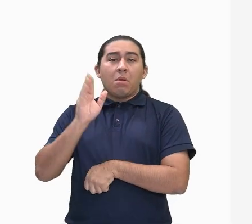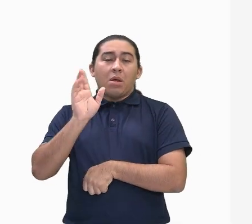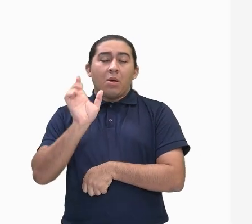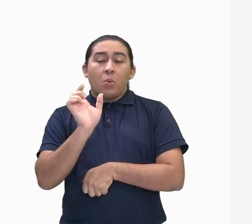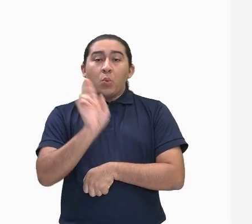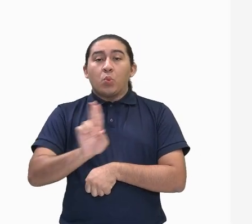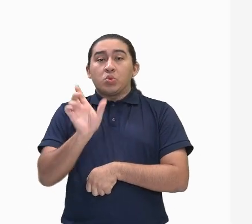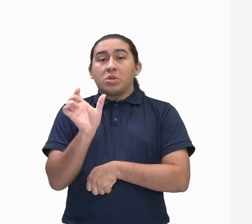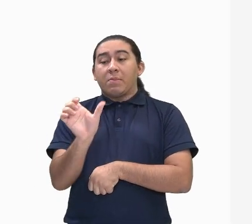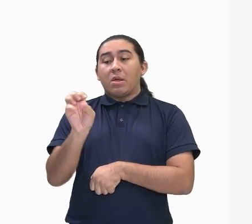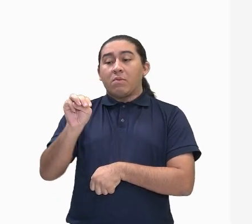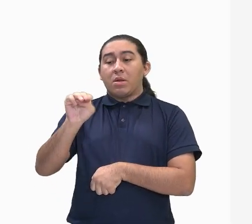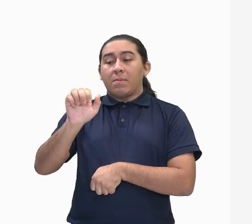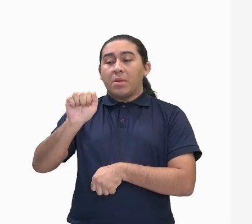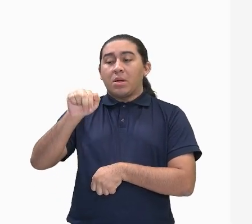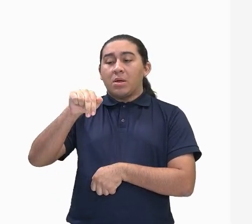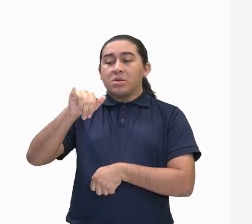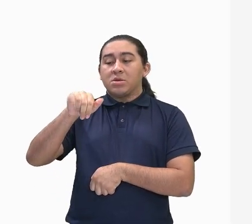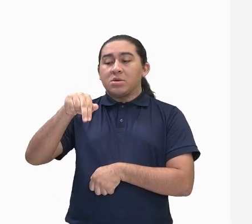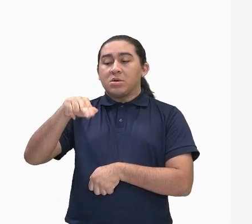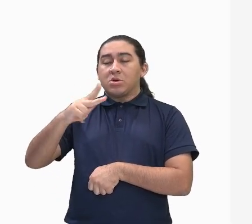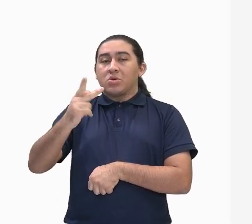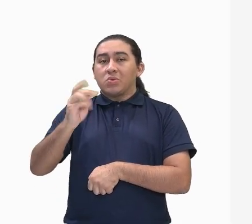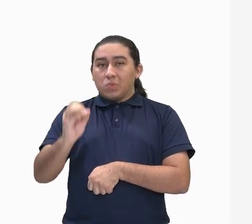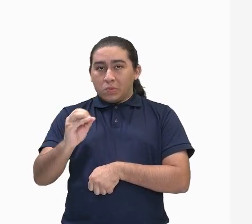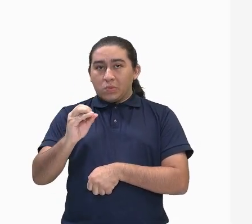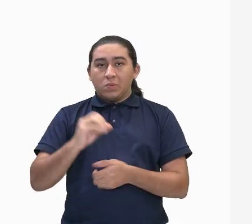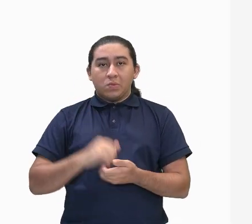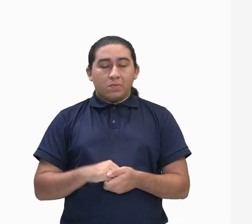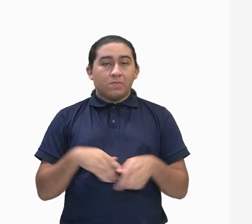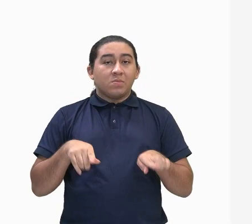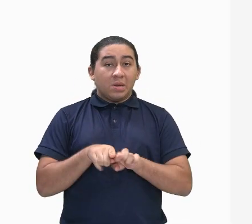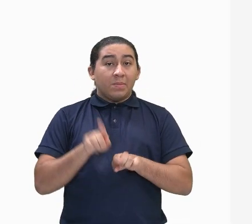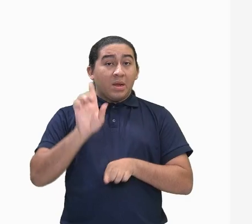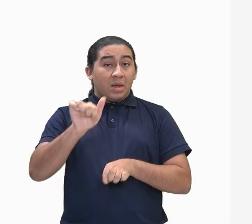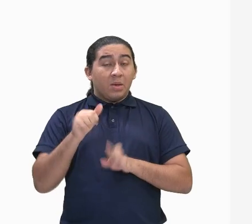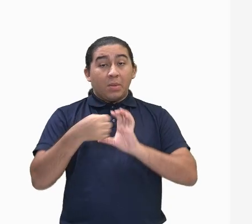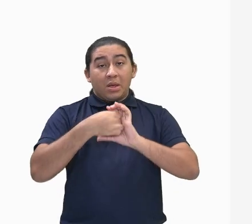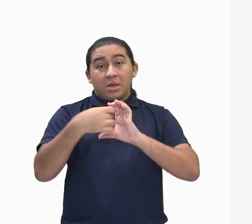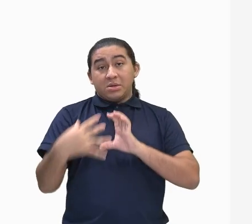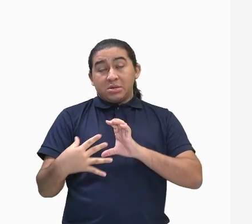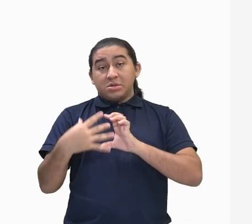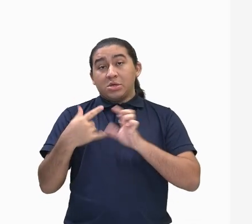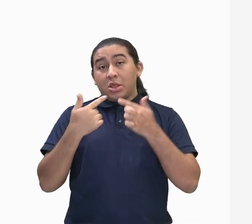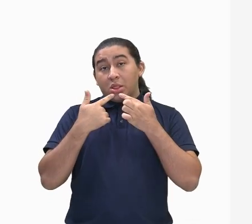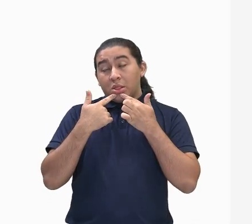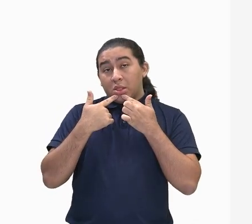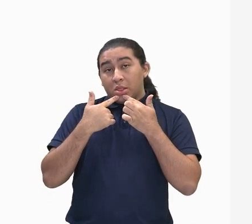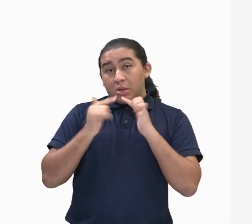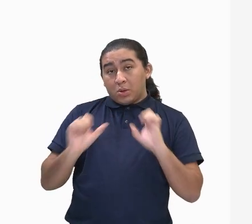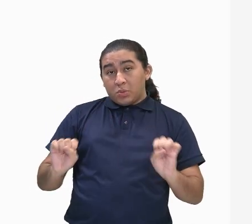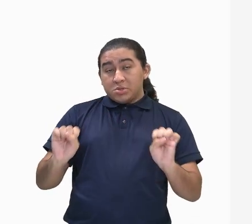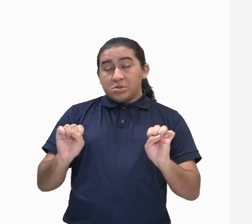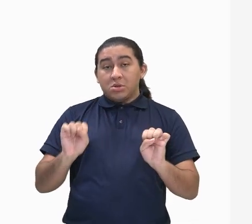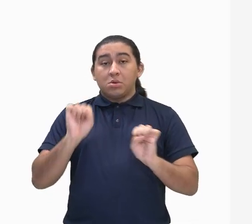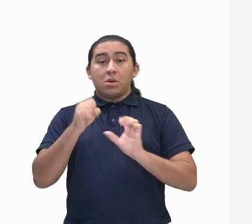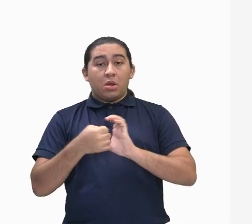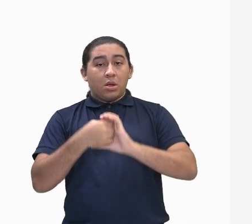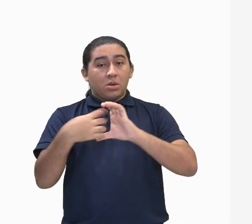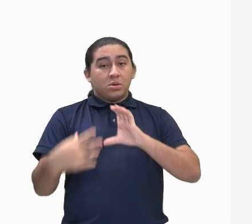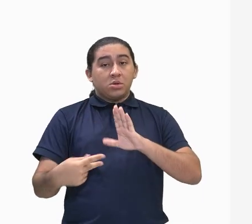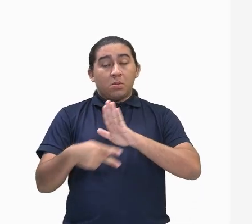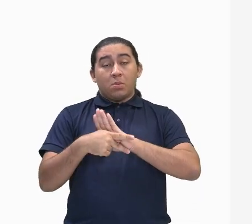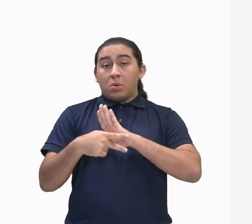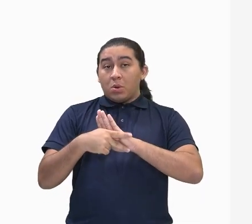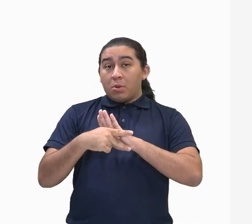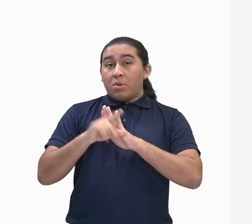Ei, maninho, venha cá. E esse é um elemento linguístico que caracteriza,